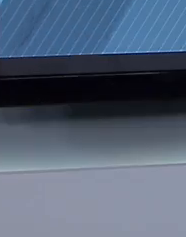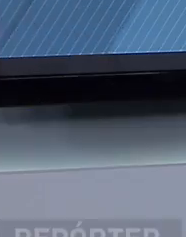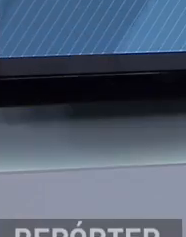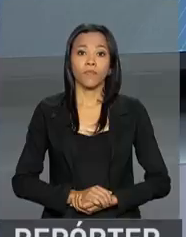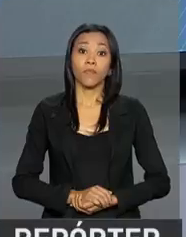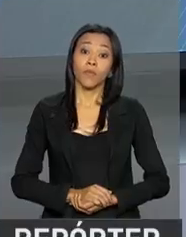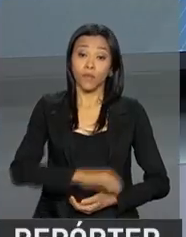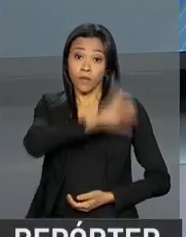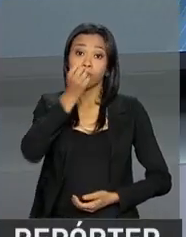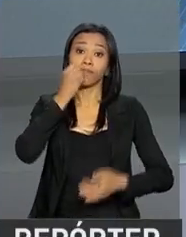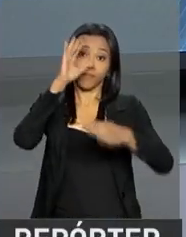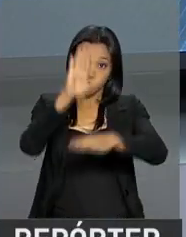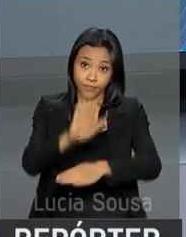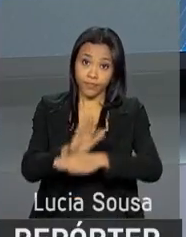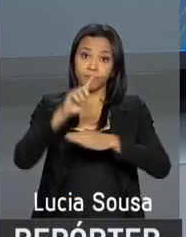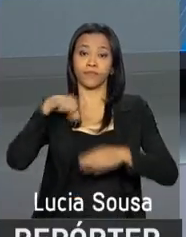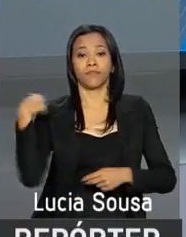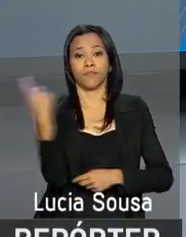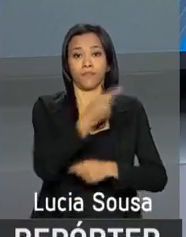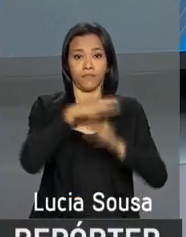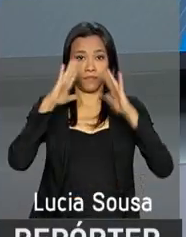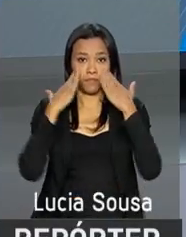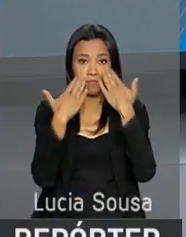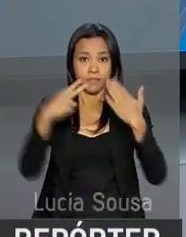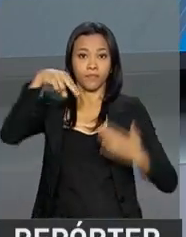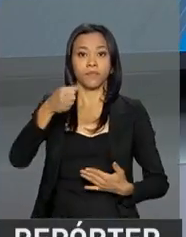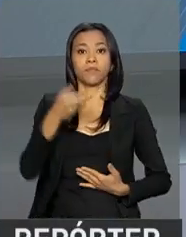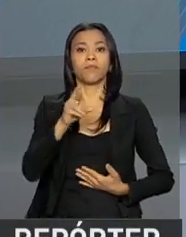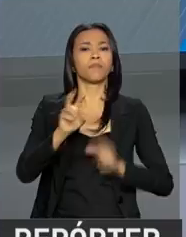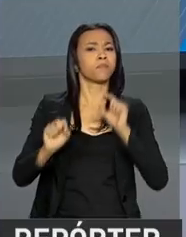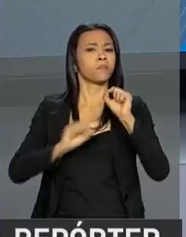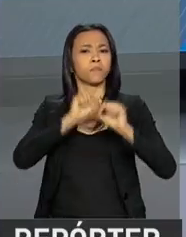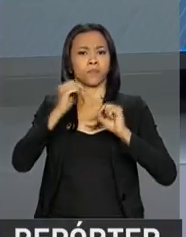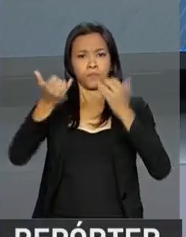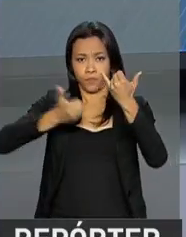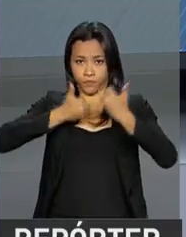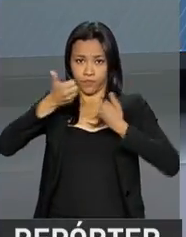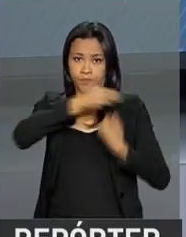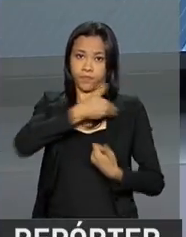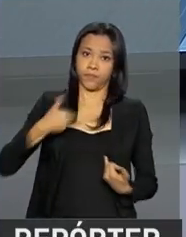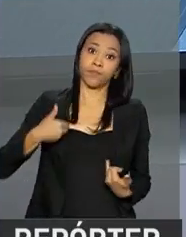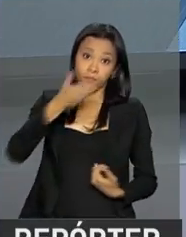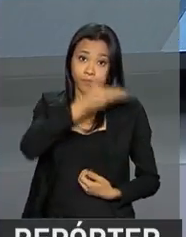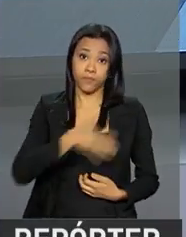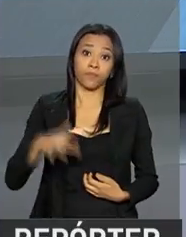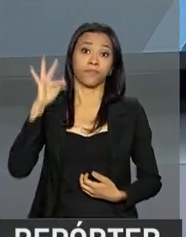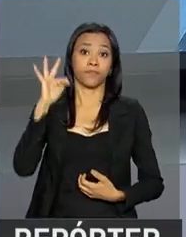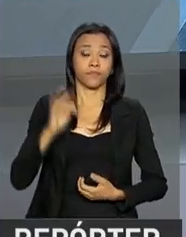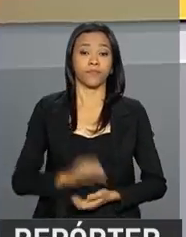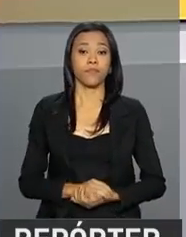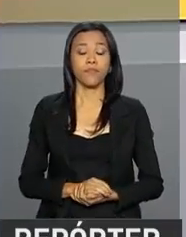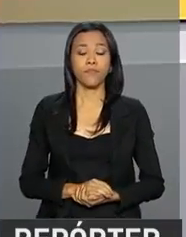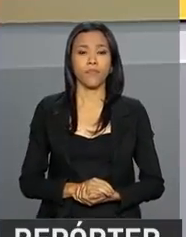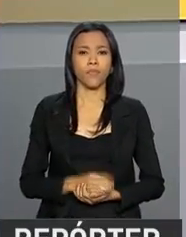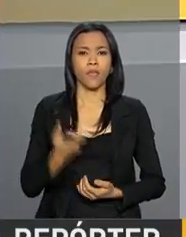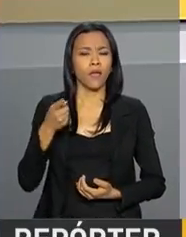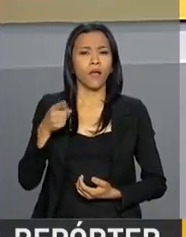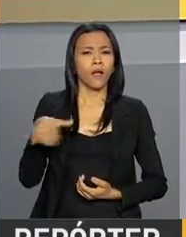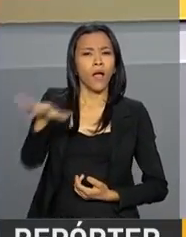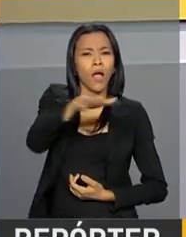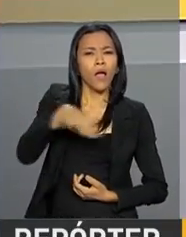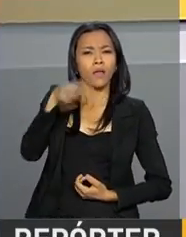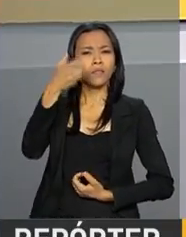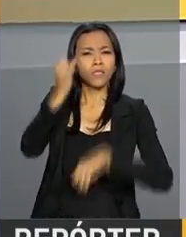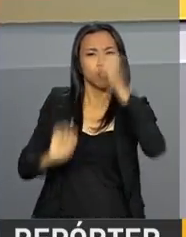olá boa tarde estamos de volta com repórter nbr as notícias do governo federal a produção